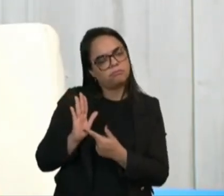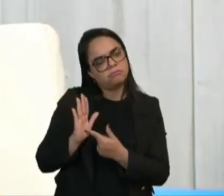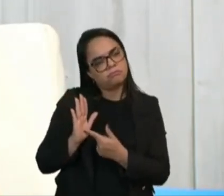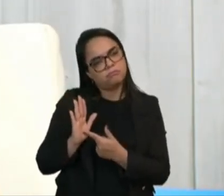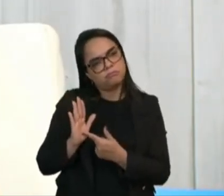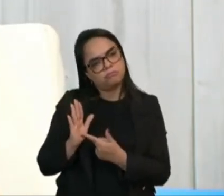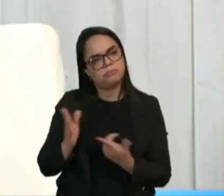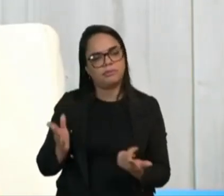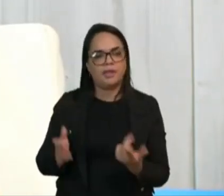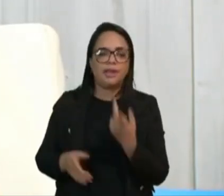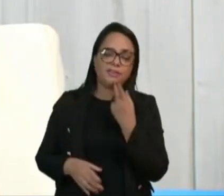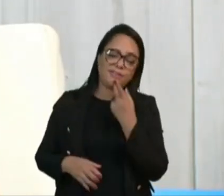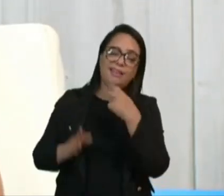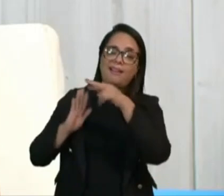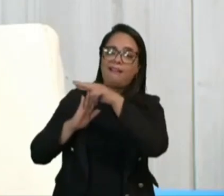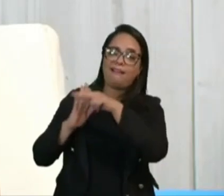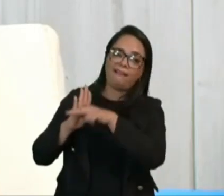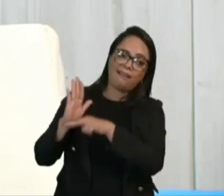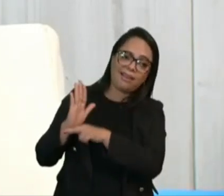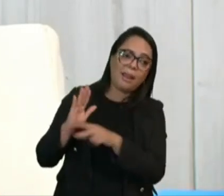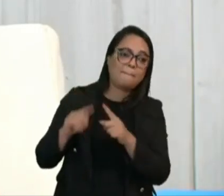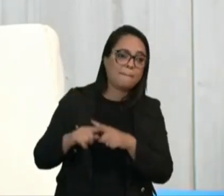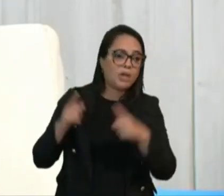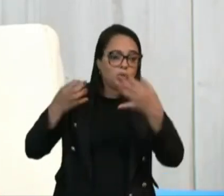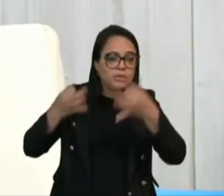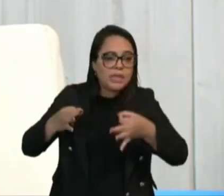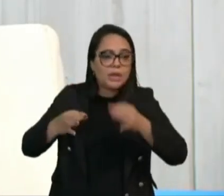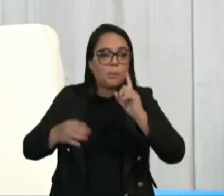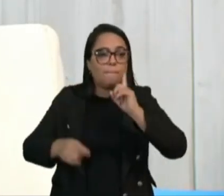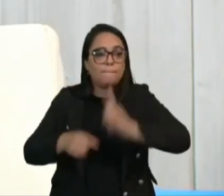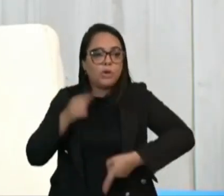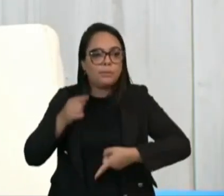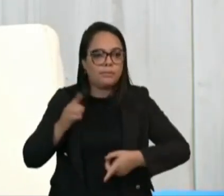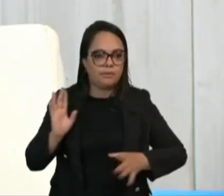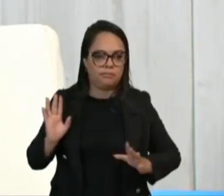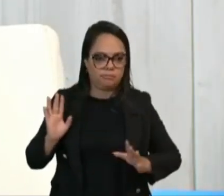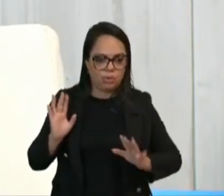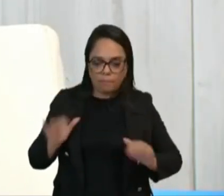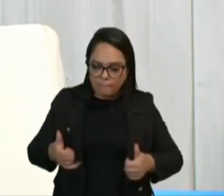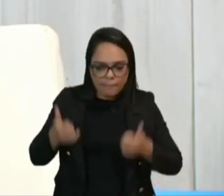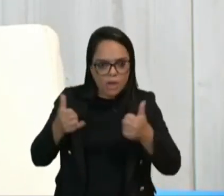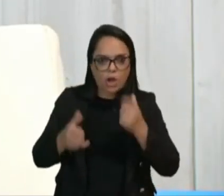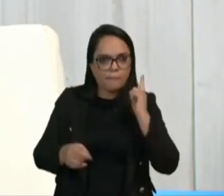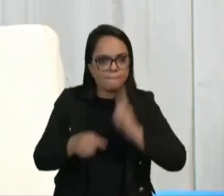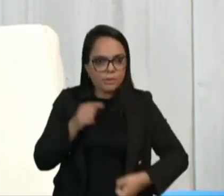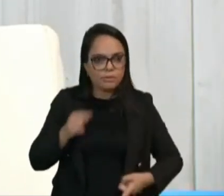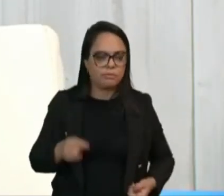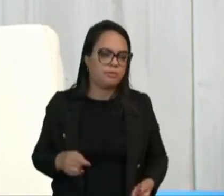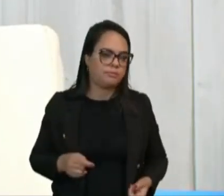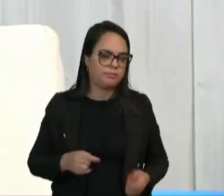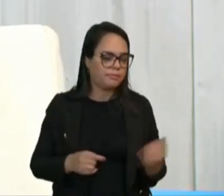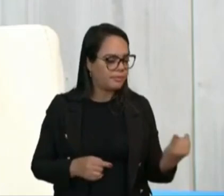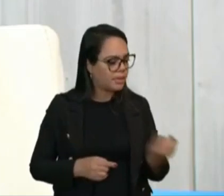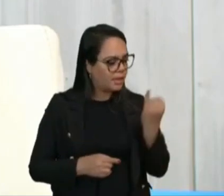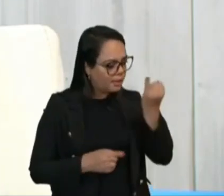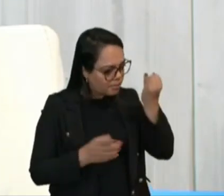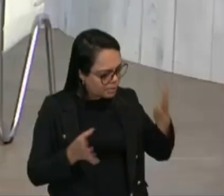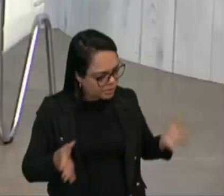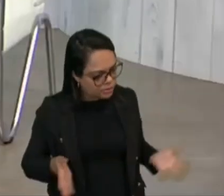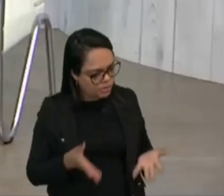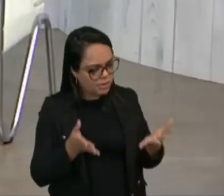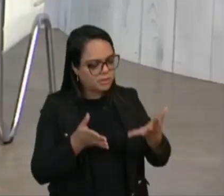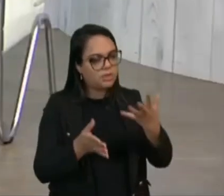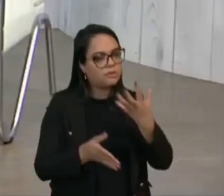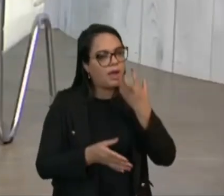diz regulação, mas o ideal seria uma proibição mesmo, né? Desse tipo de E o coisa. importante é incentivar a adoção dos